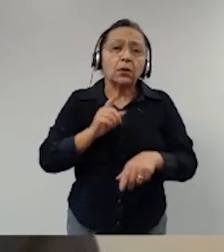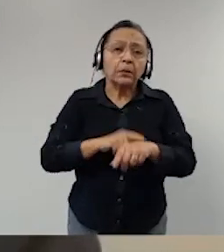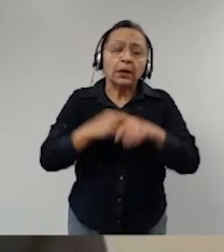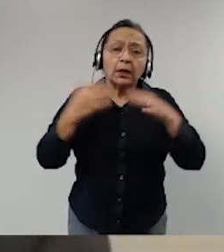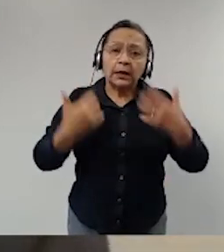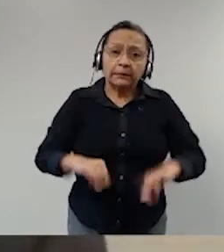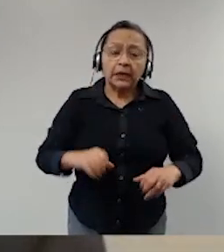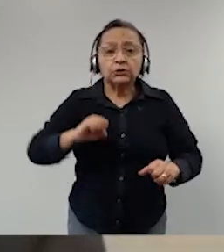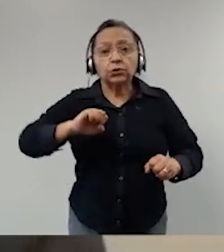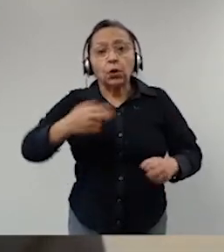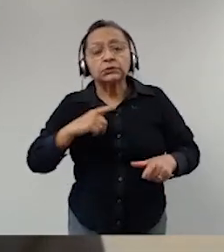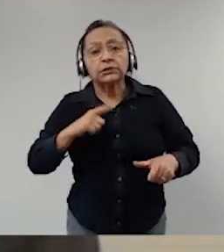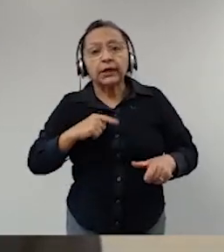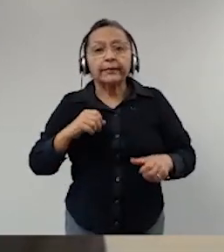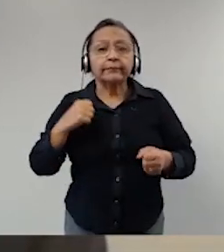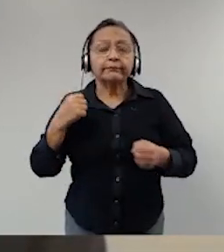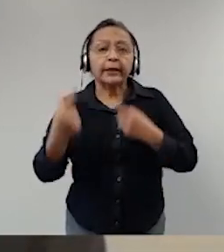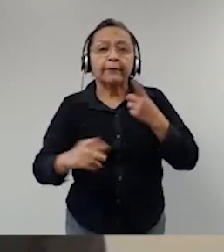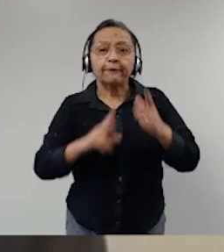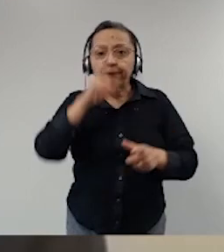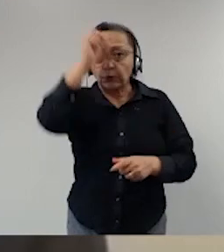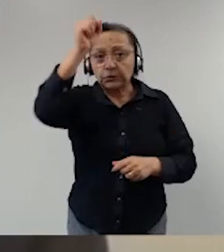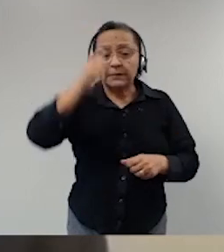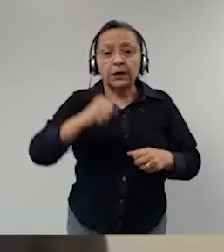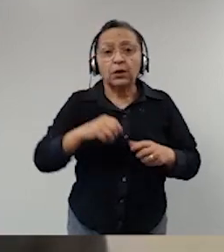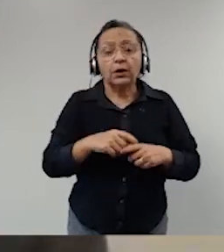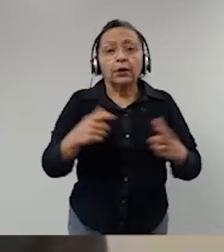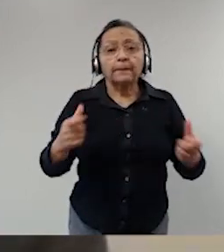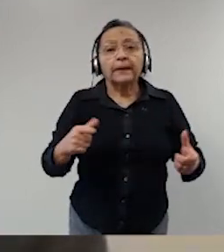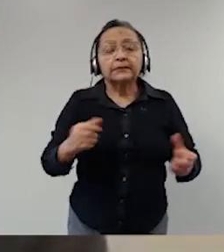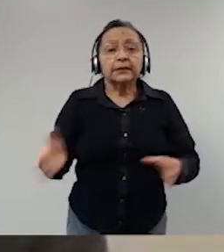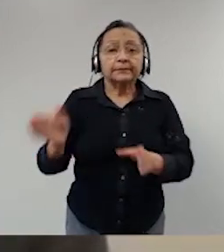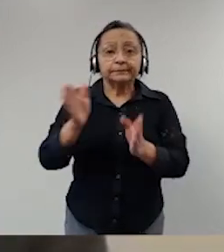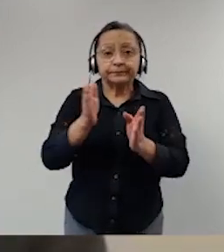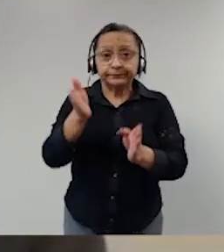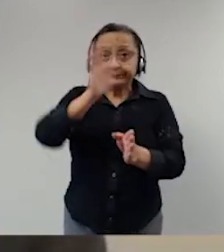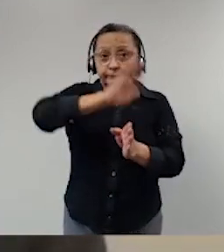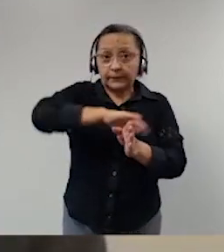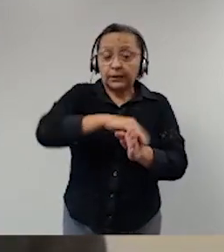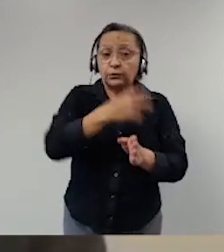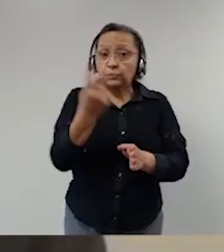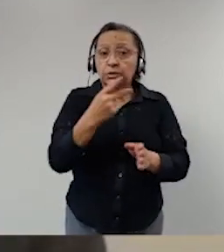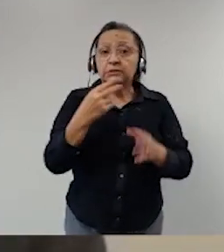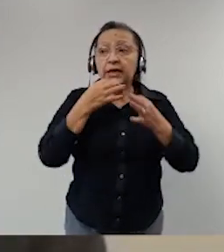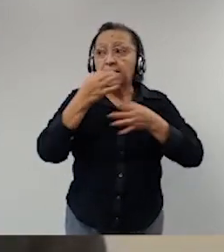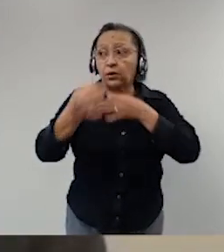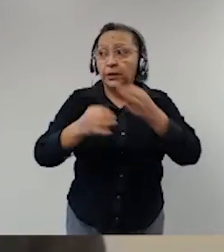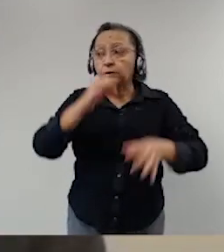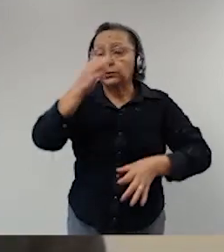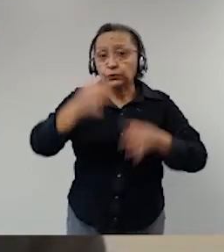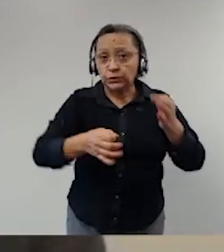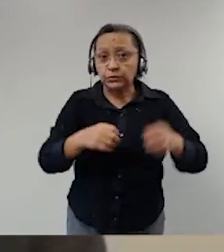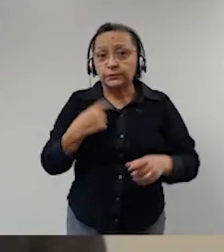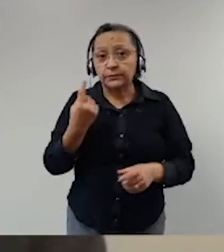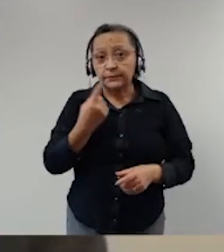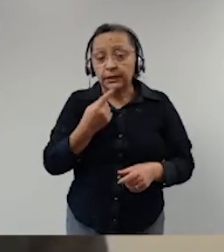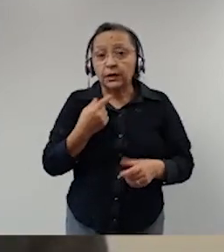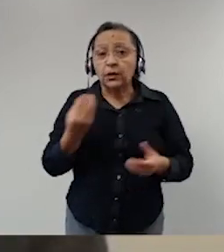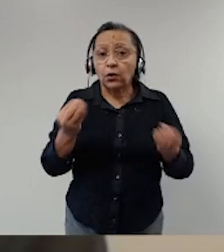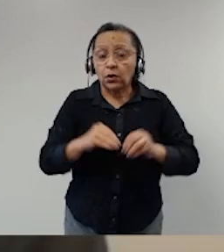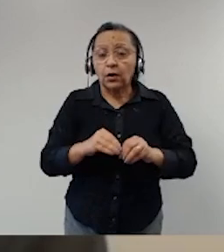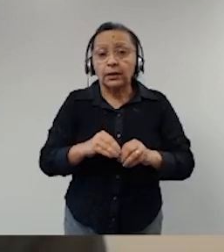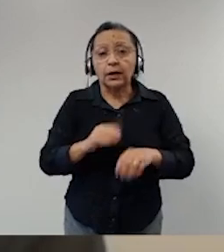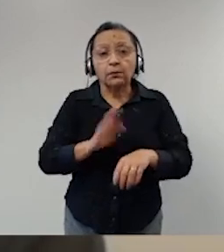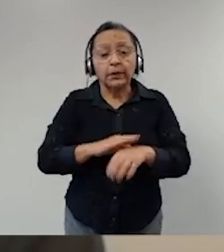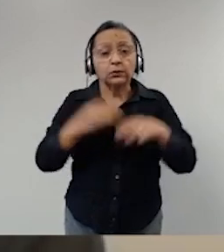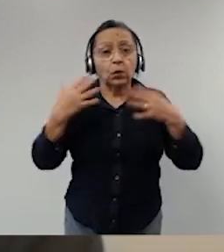não é? Porque se nós, por um lado, temos, e estes são os 2 argumentos jurídicos que se defrontam aqui a propósito do estado de emergência, por